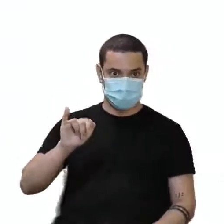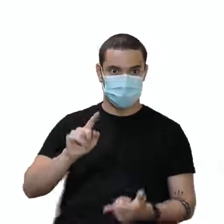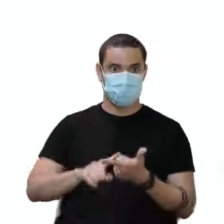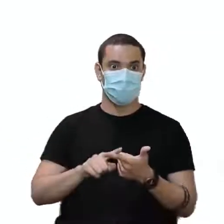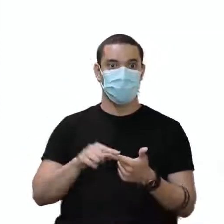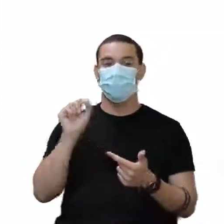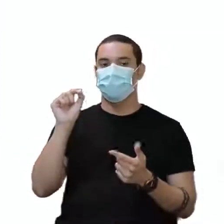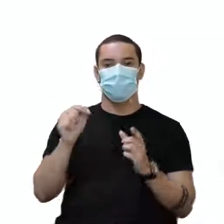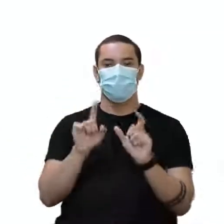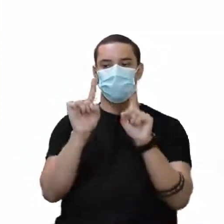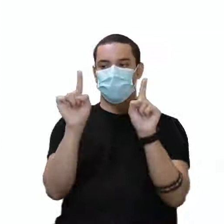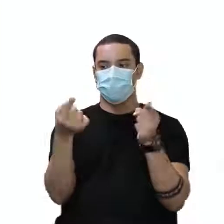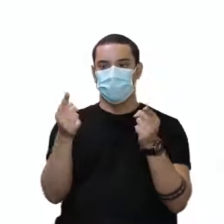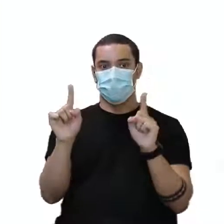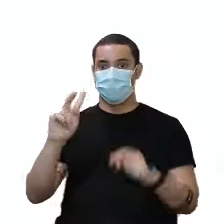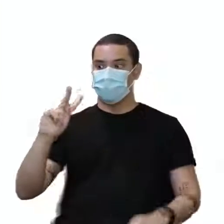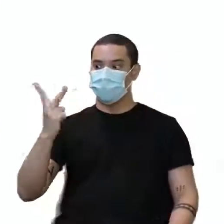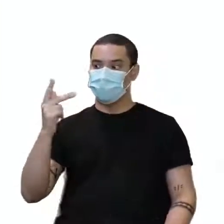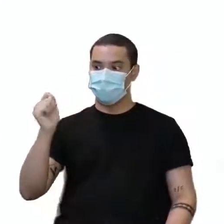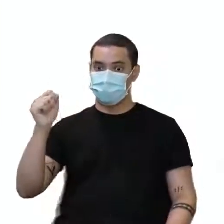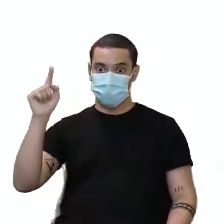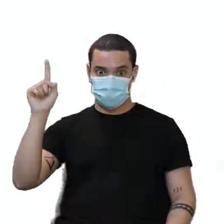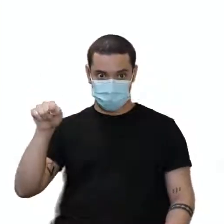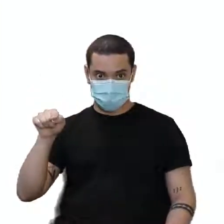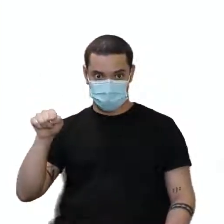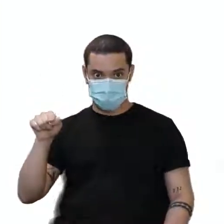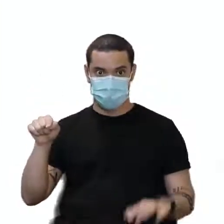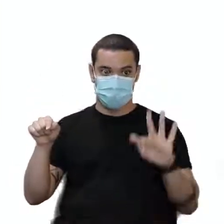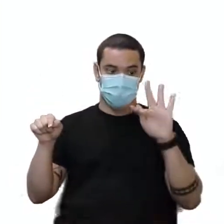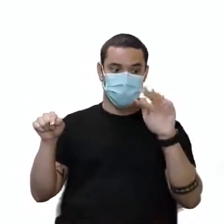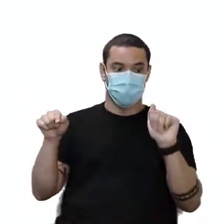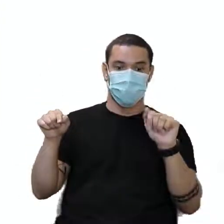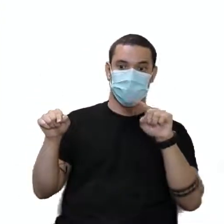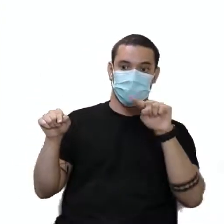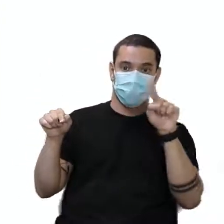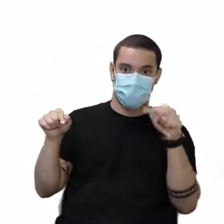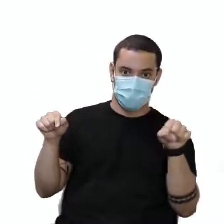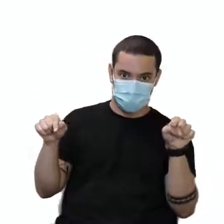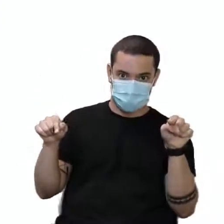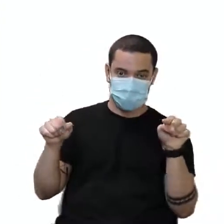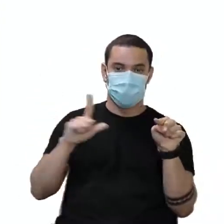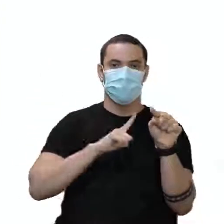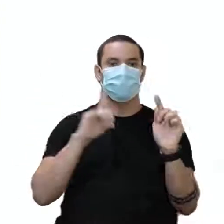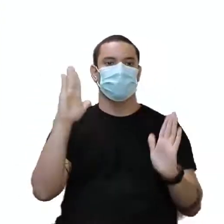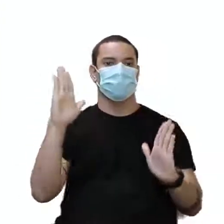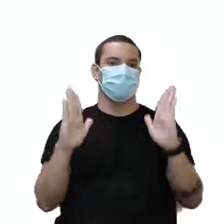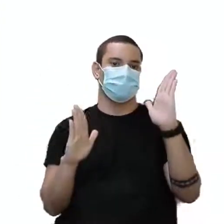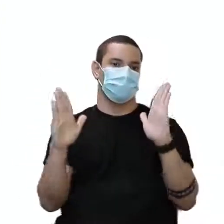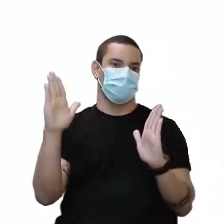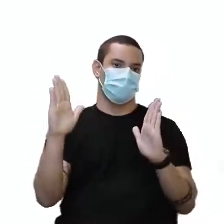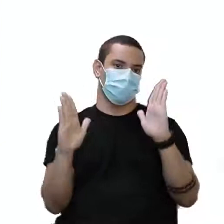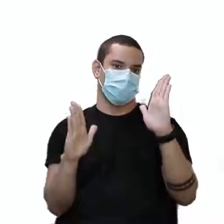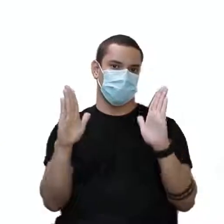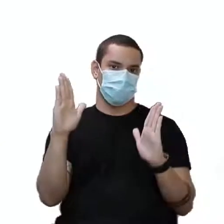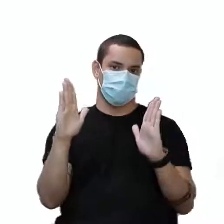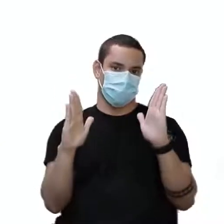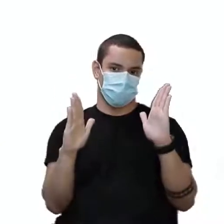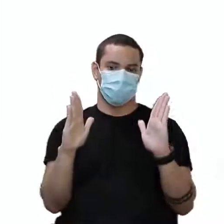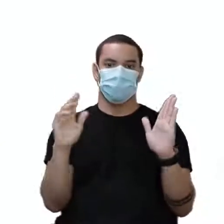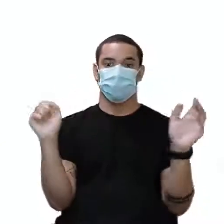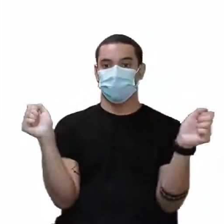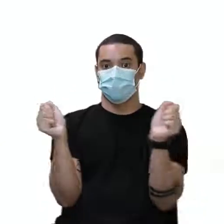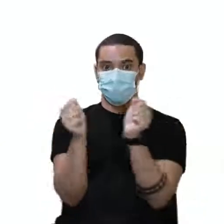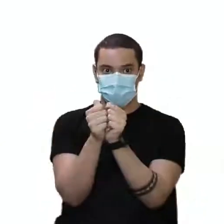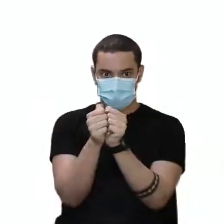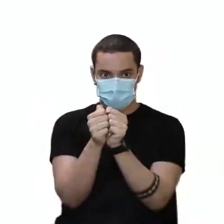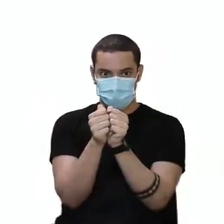a, faz. E aí você precisa do seu período de tempo. Claro, você vai usar o for mais um período de tempo,